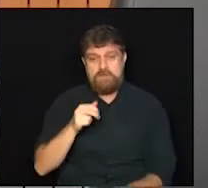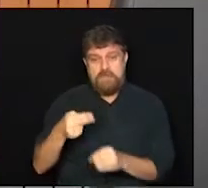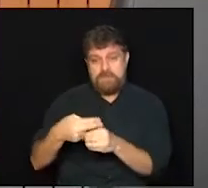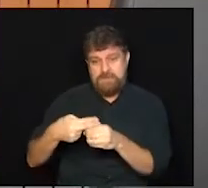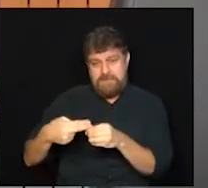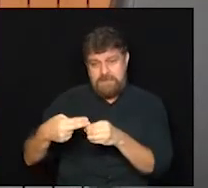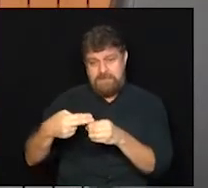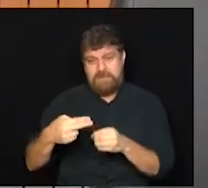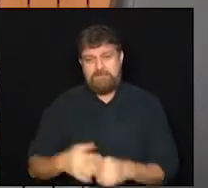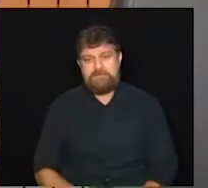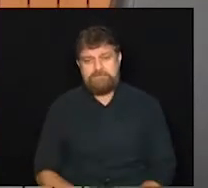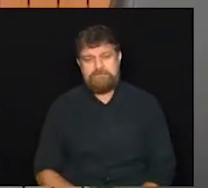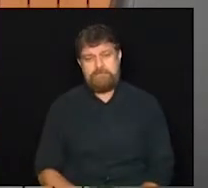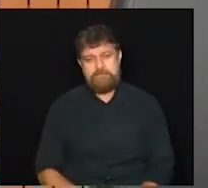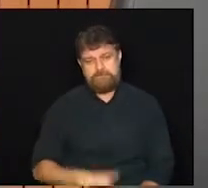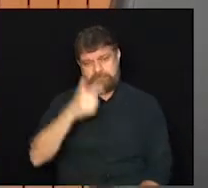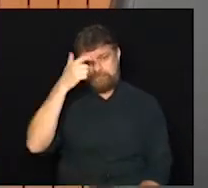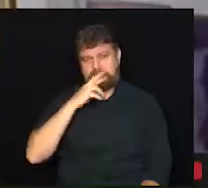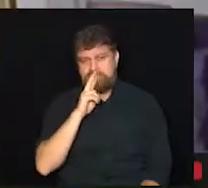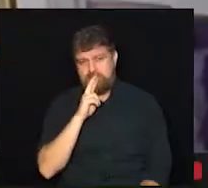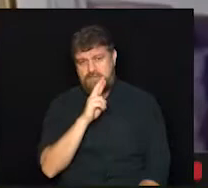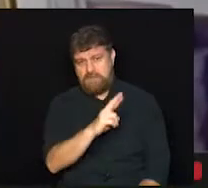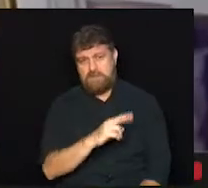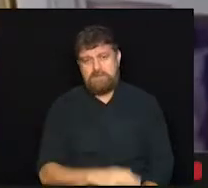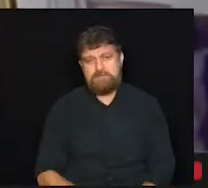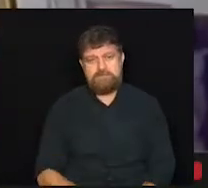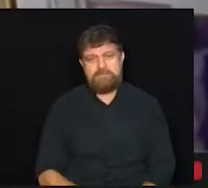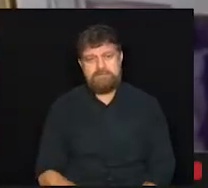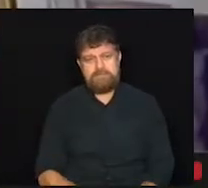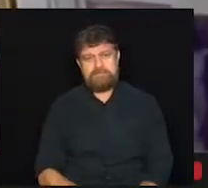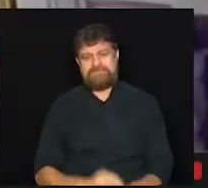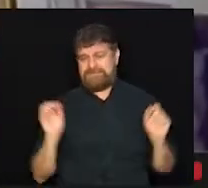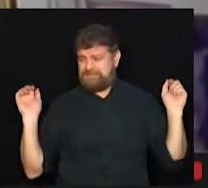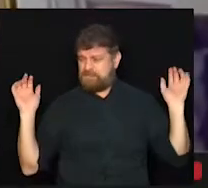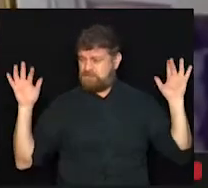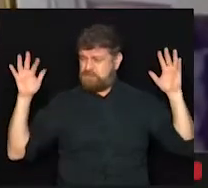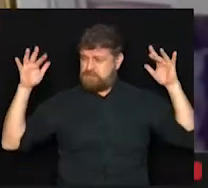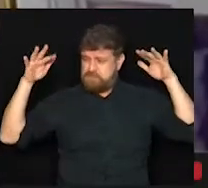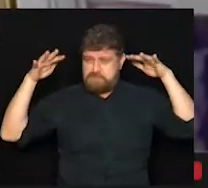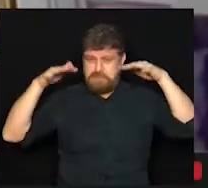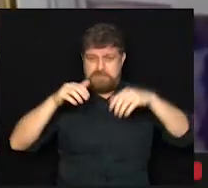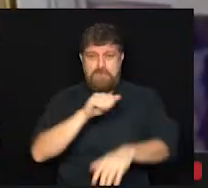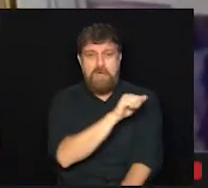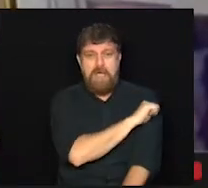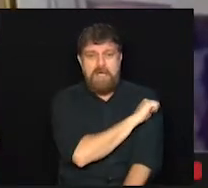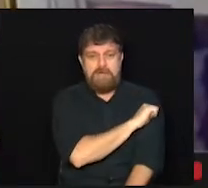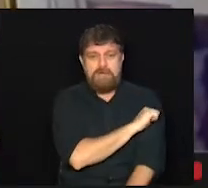Tá, eu vou então respondendo. Bom, em relação à mobilidade,